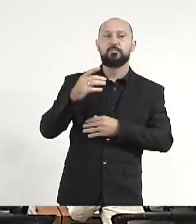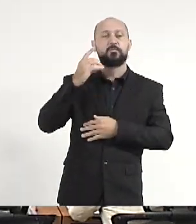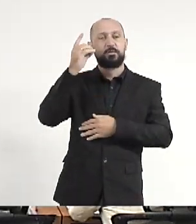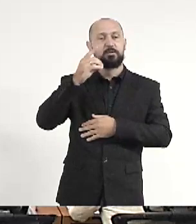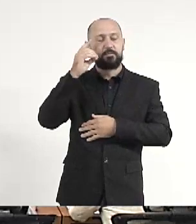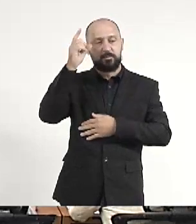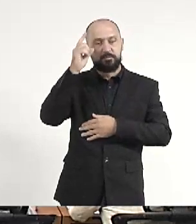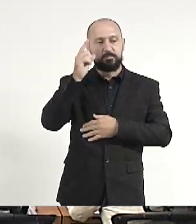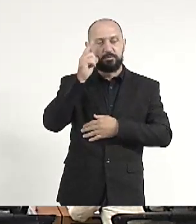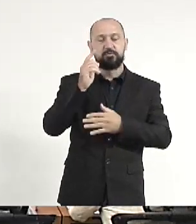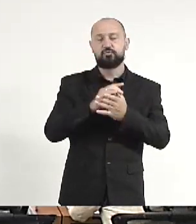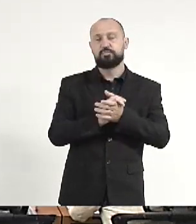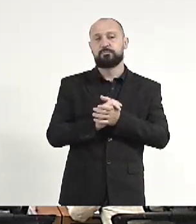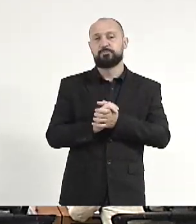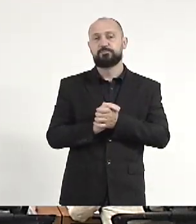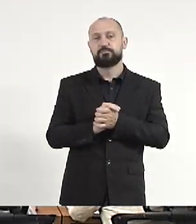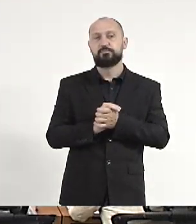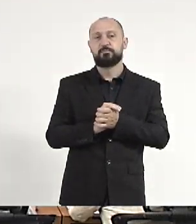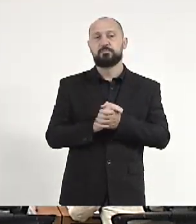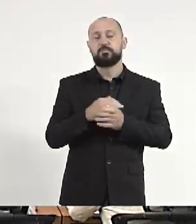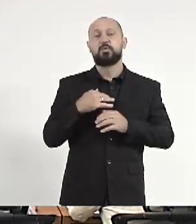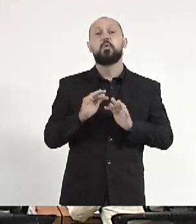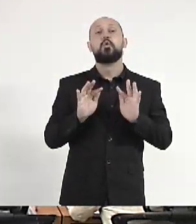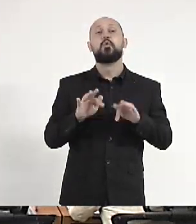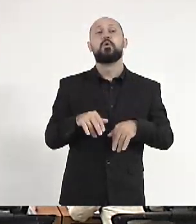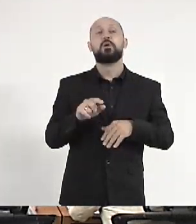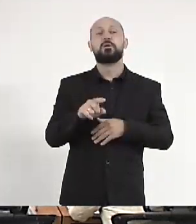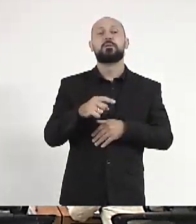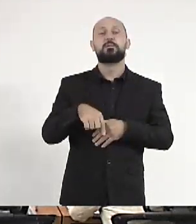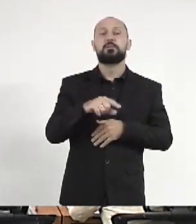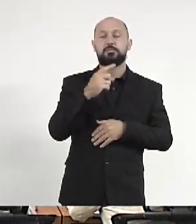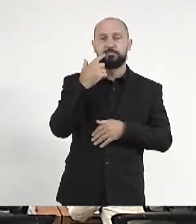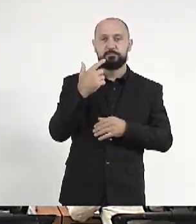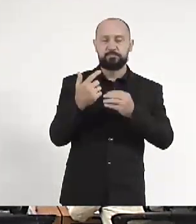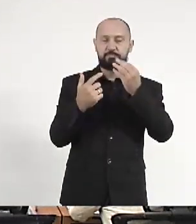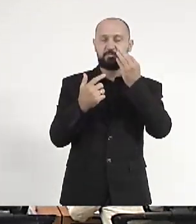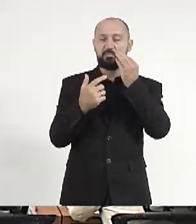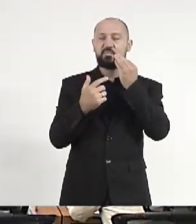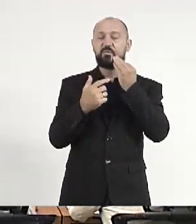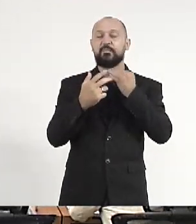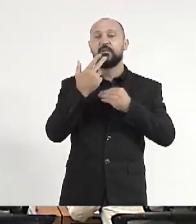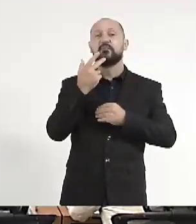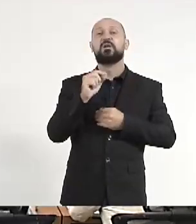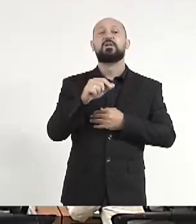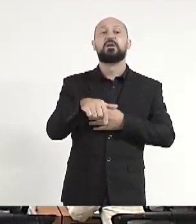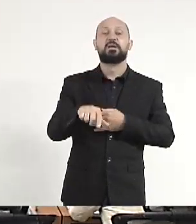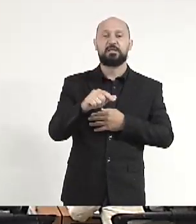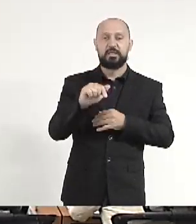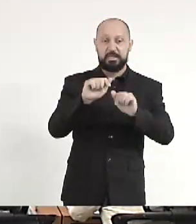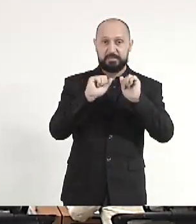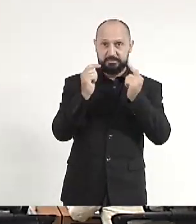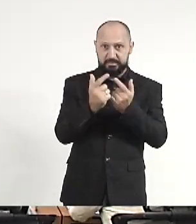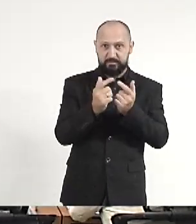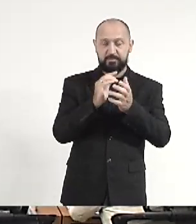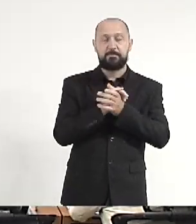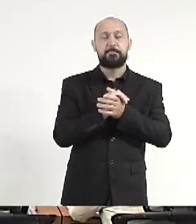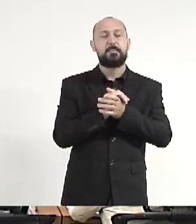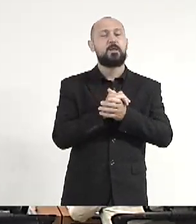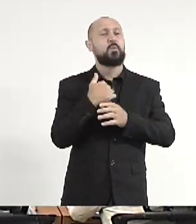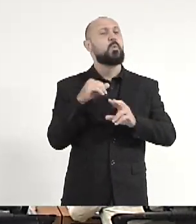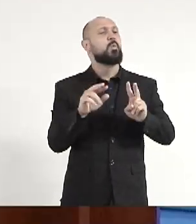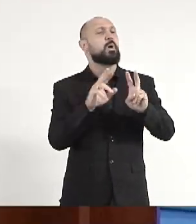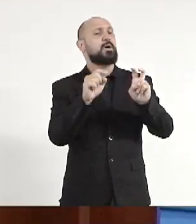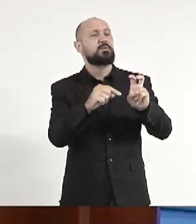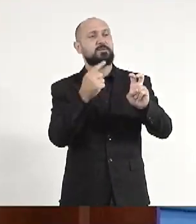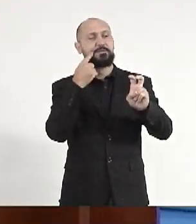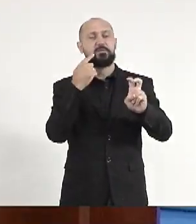Lídio Lopes, ao mesmo tempo em que concluo aqui o meu pronunciamento, deixando aqui nesta casa esse assunto que é